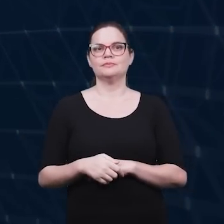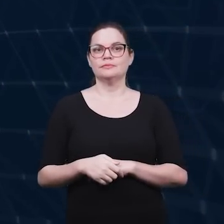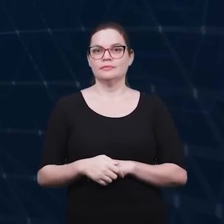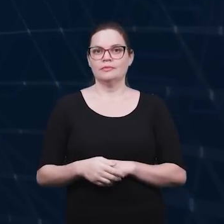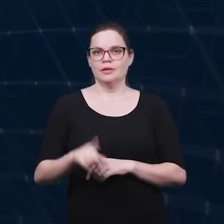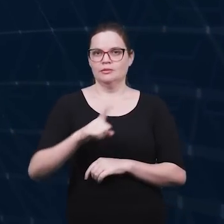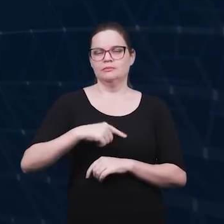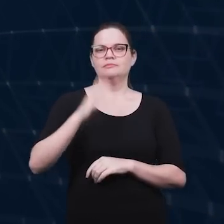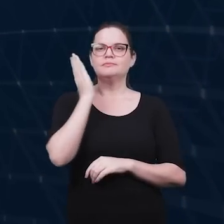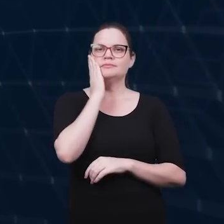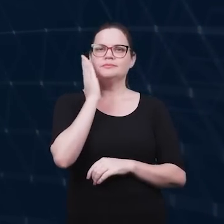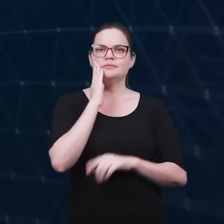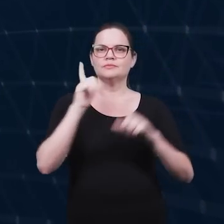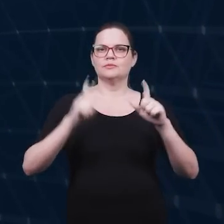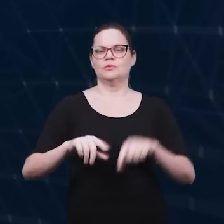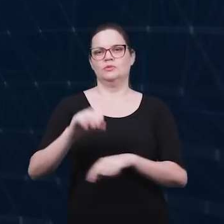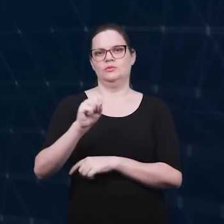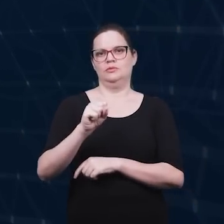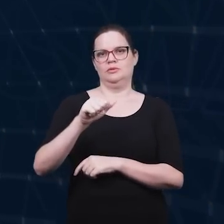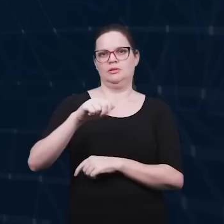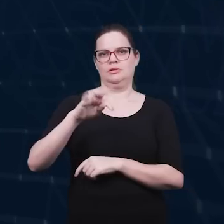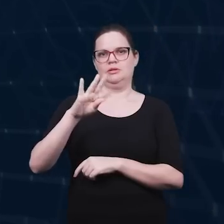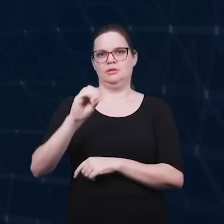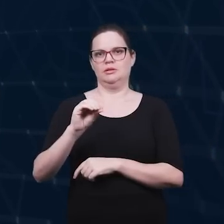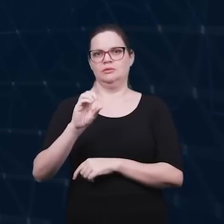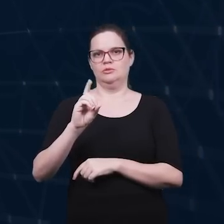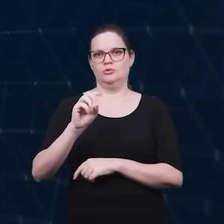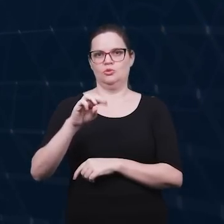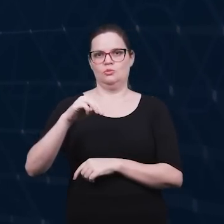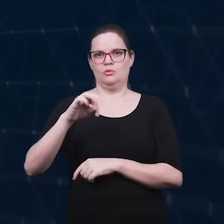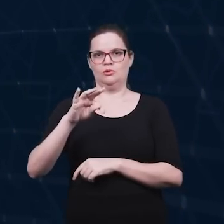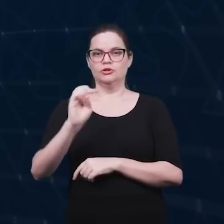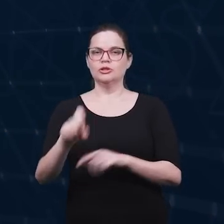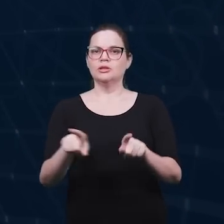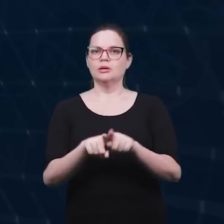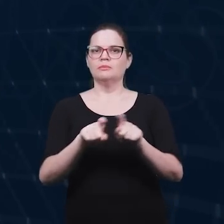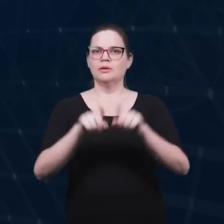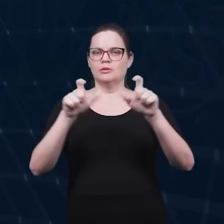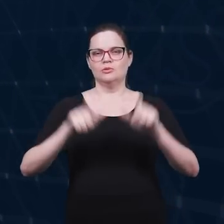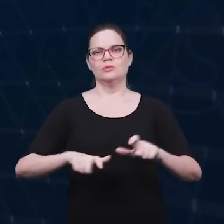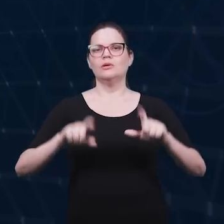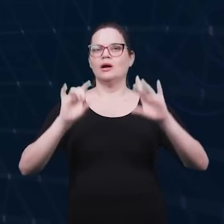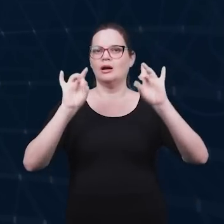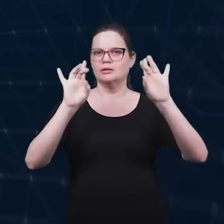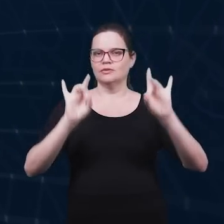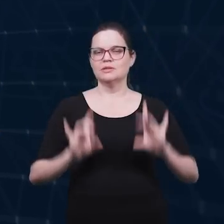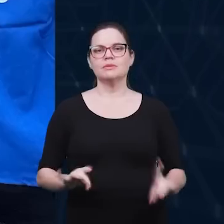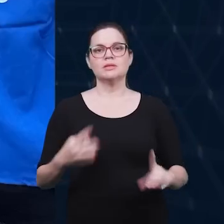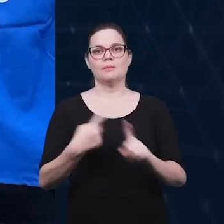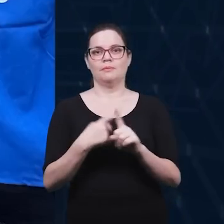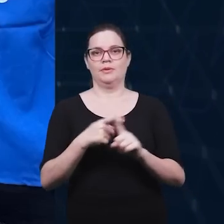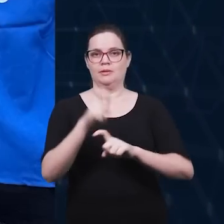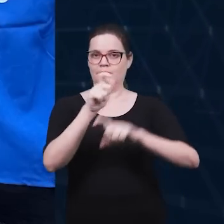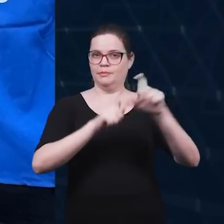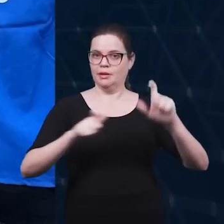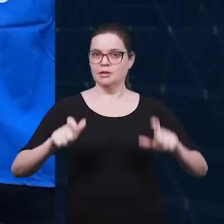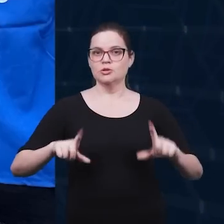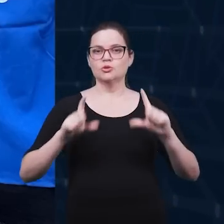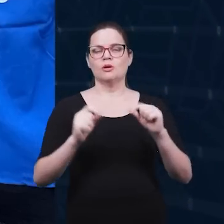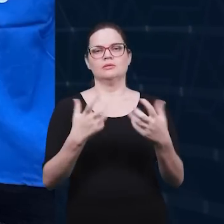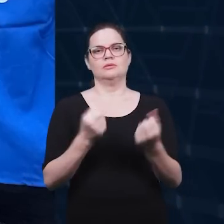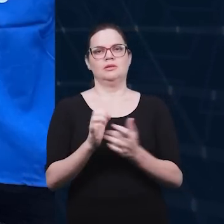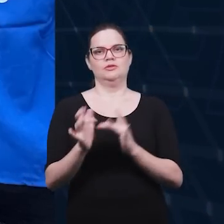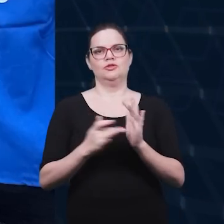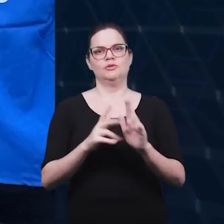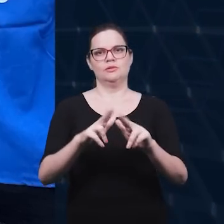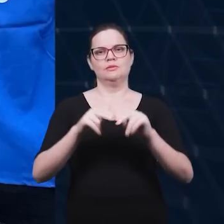com a ICM Santos Dumont, localizada no centro de Nova Iguaçu. Foram momentos marcantes em que vidas foram alcançadas pela